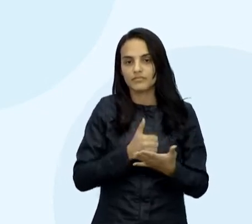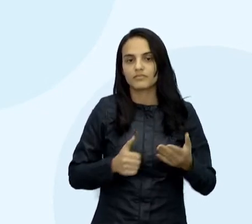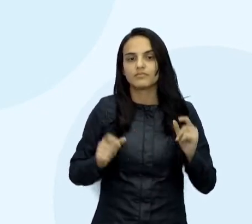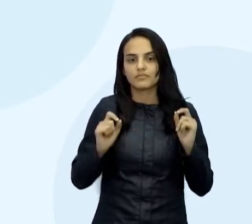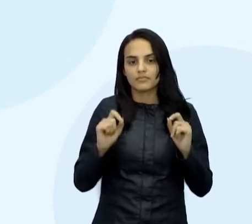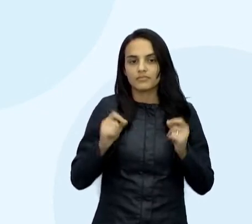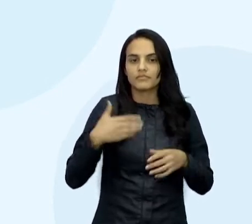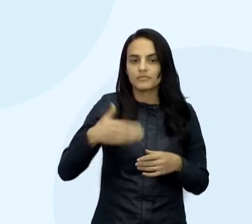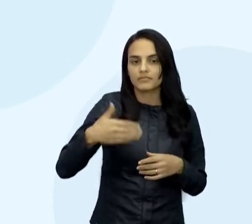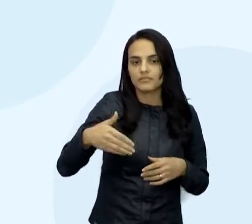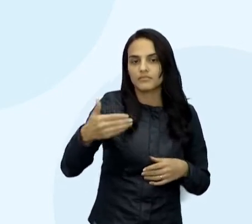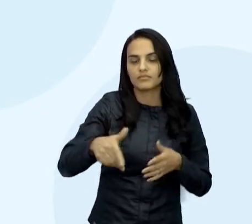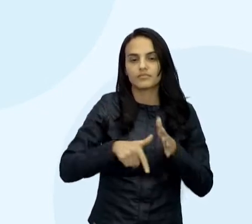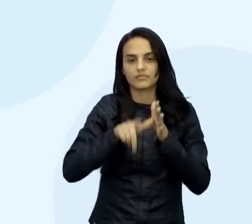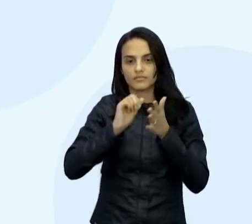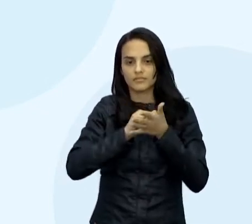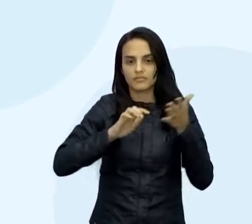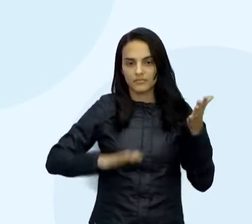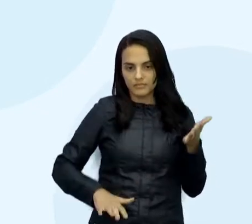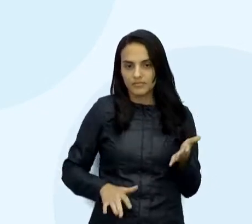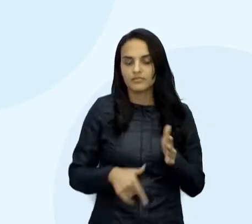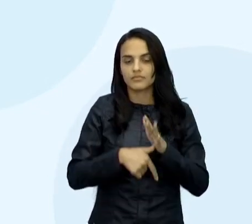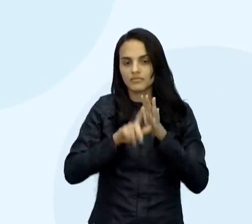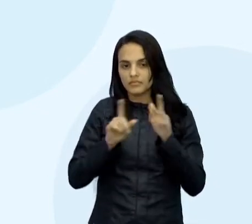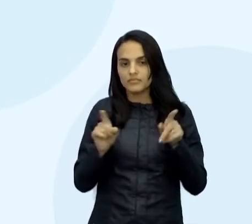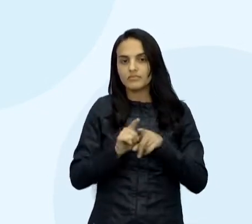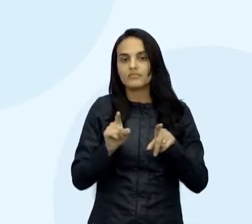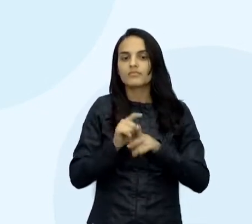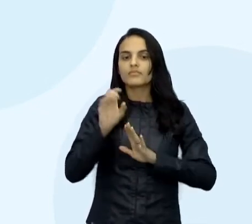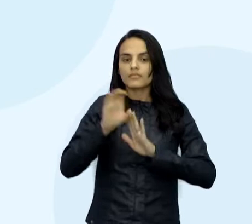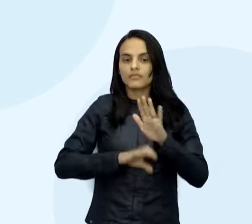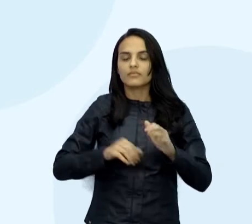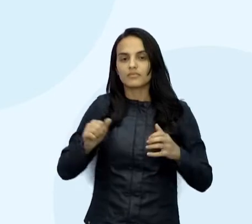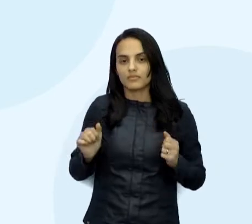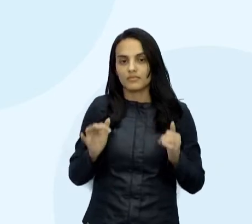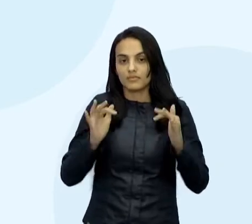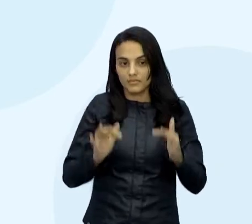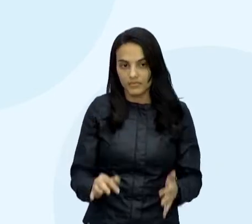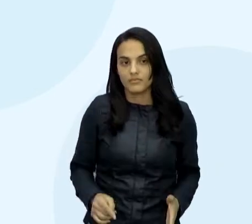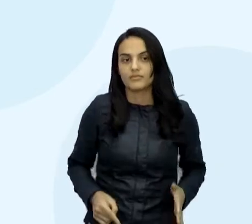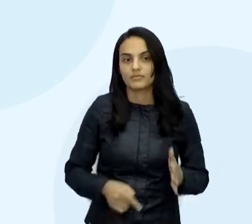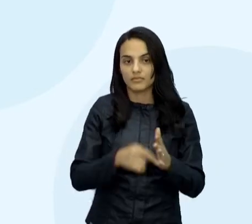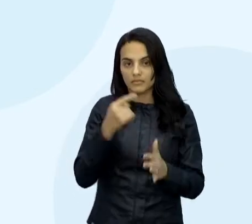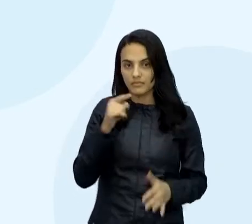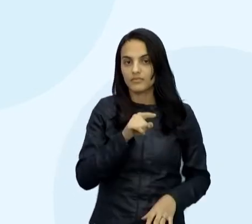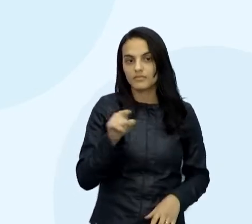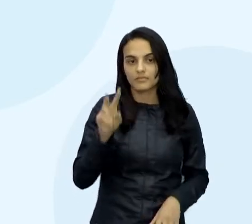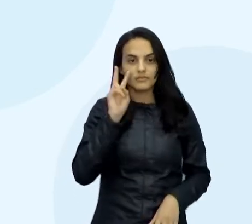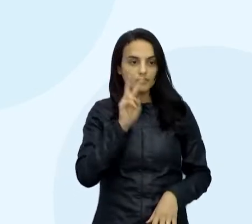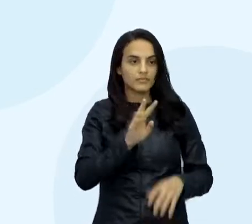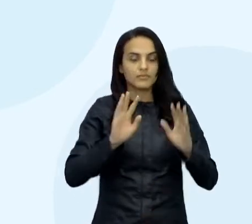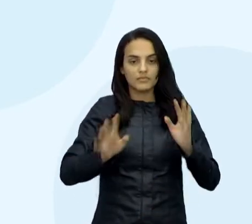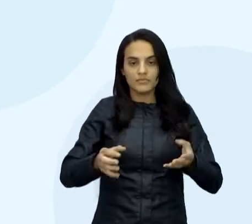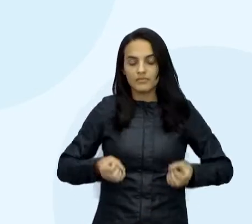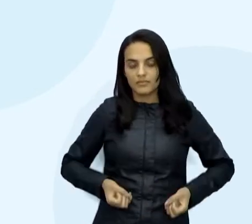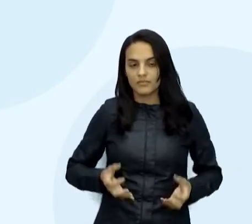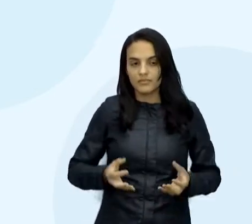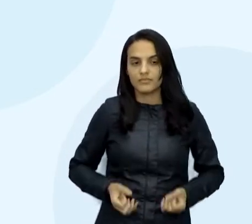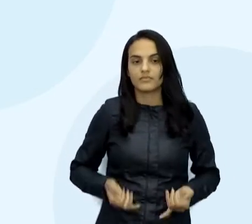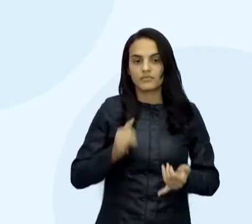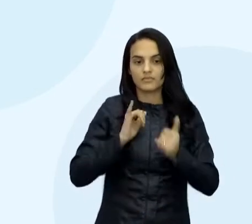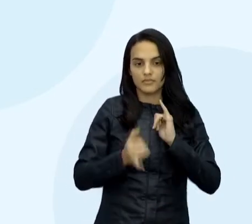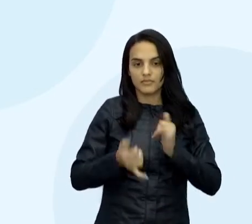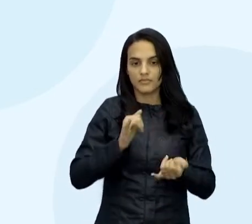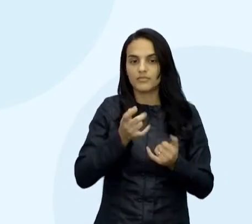da sequência anterior, né, da atividade anterior, e também lá no currículo em ação da primeira série vocês já devem ter visto isso, que o consumo da energia